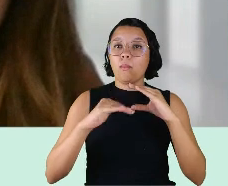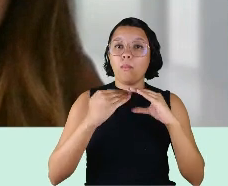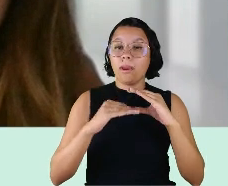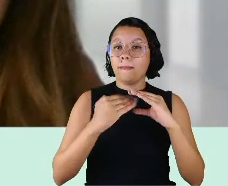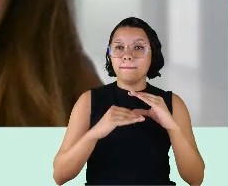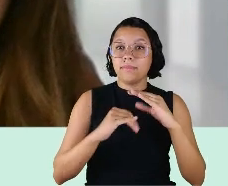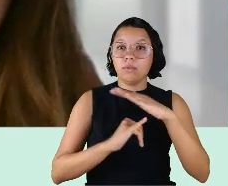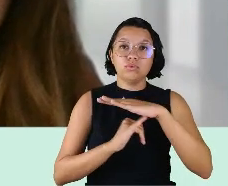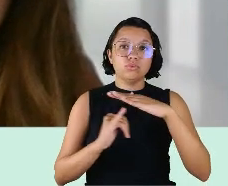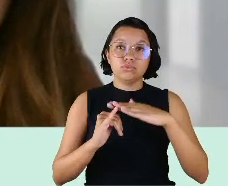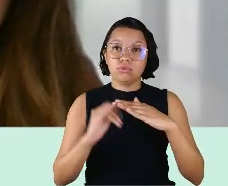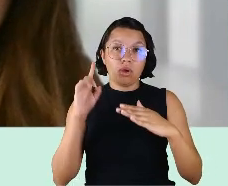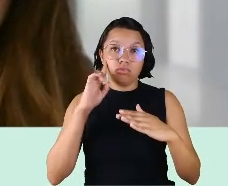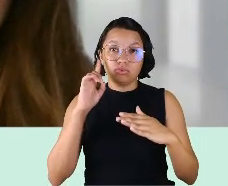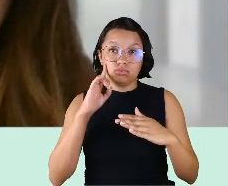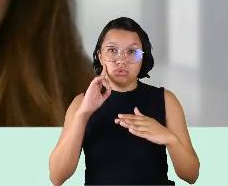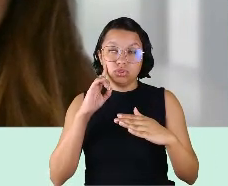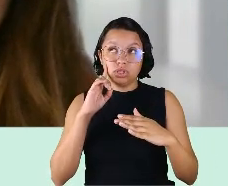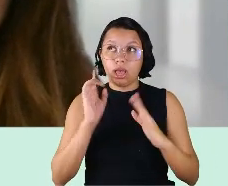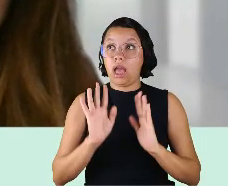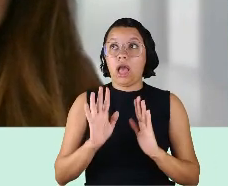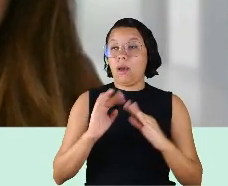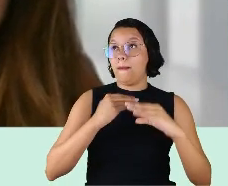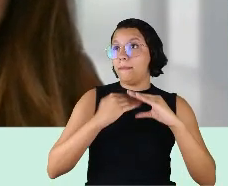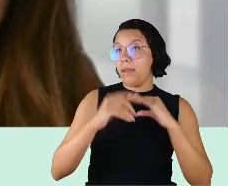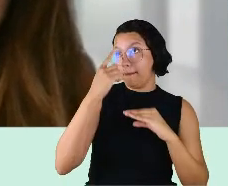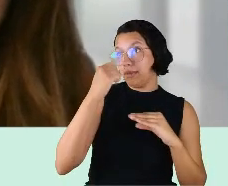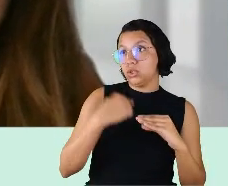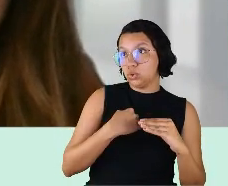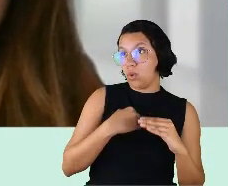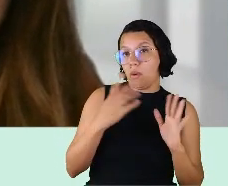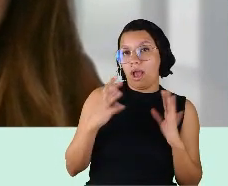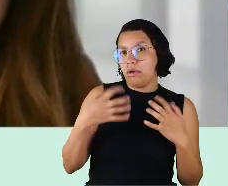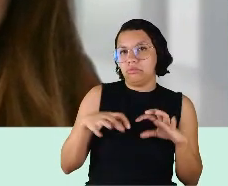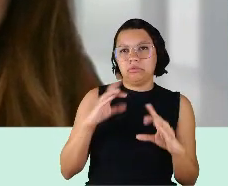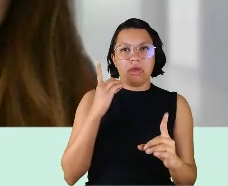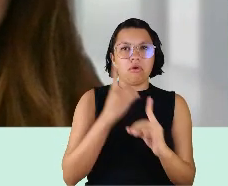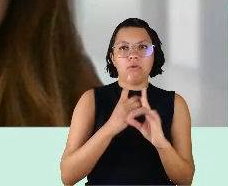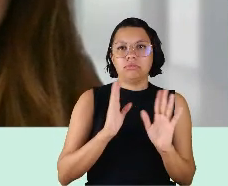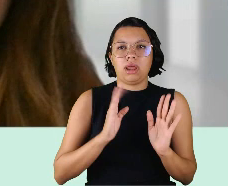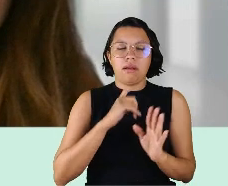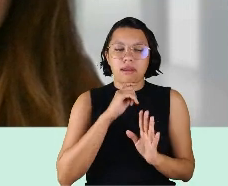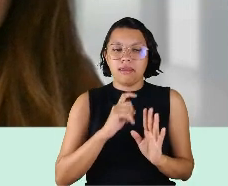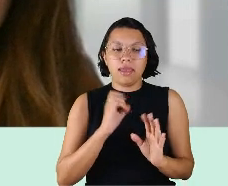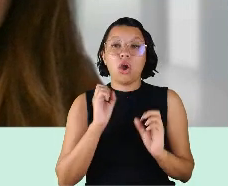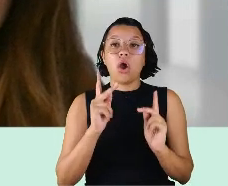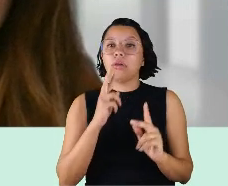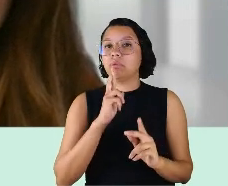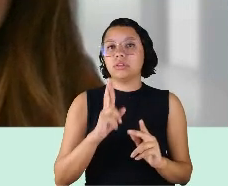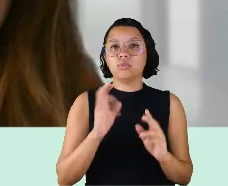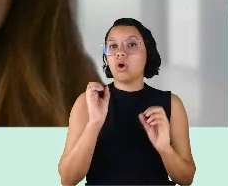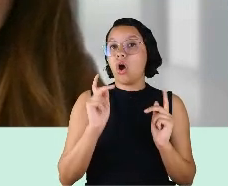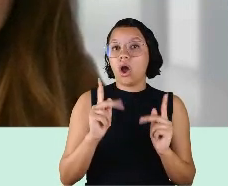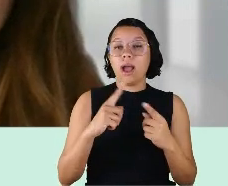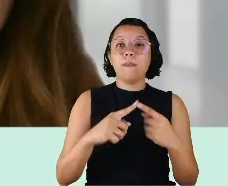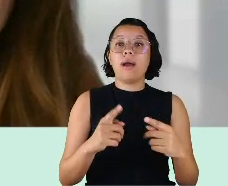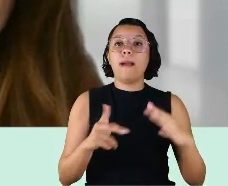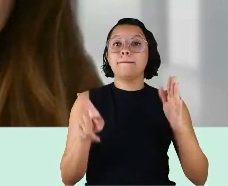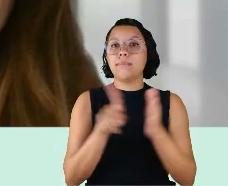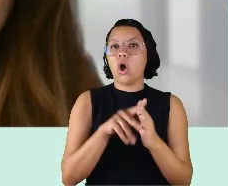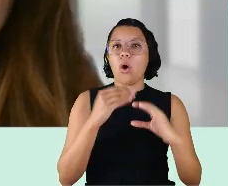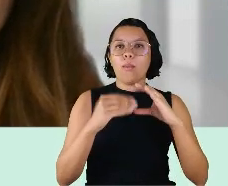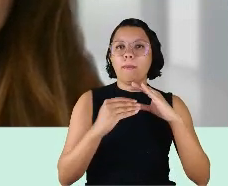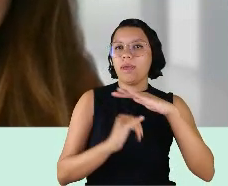de e-mail pessoal, você acessa se você quiser, não quer que ninguém lhe ache, né? Não quer responder para ninguém, ok, mas os seus e-mails